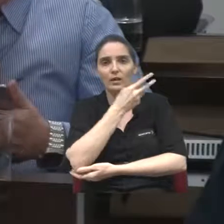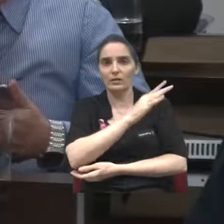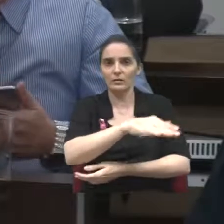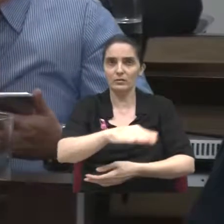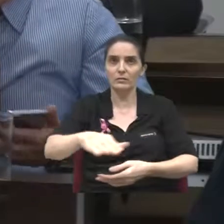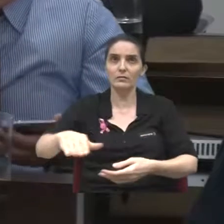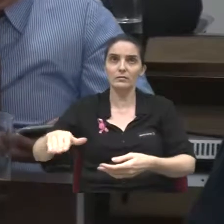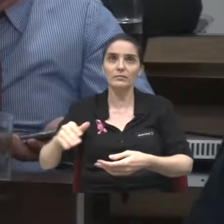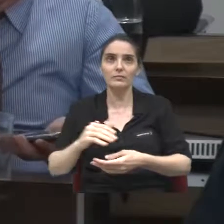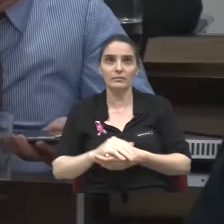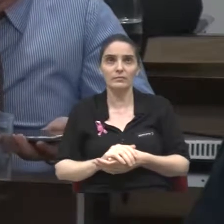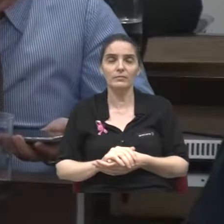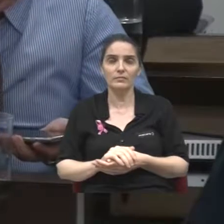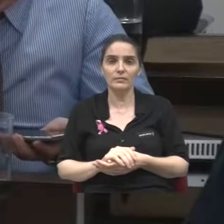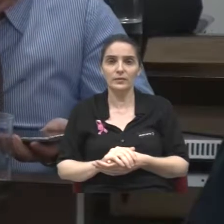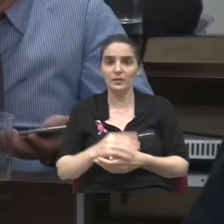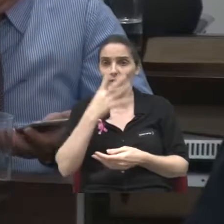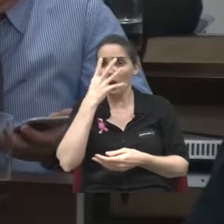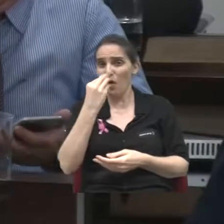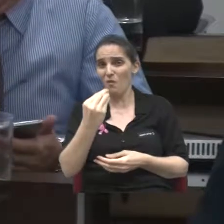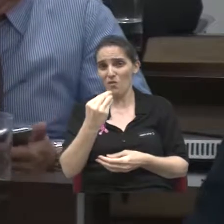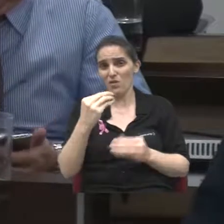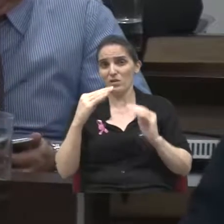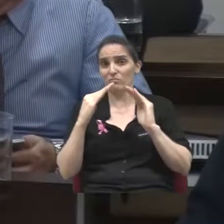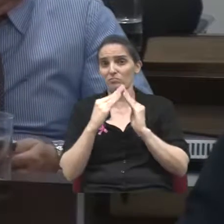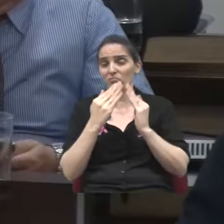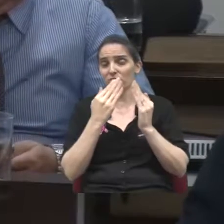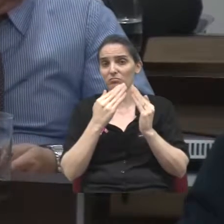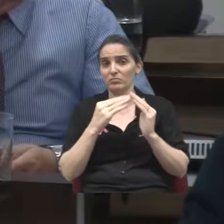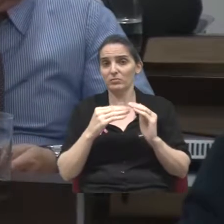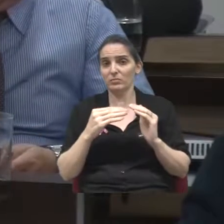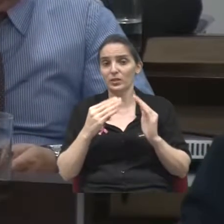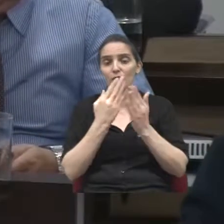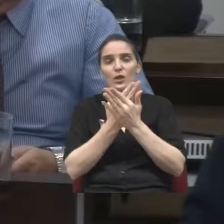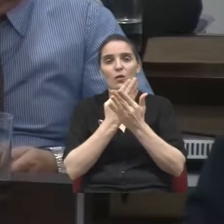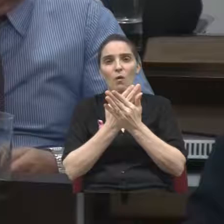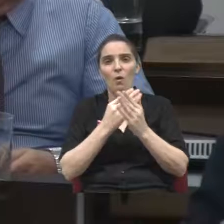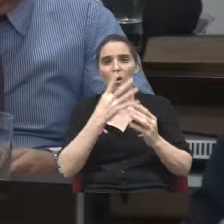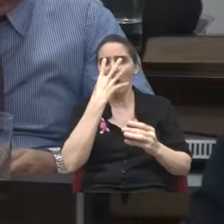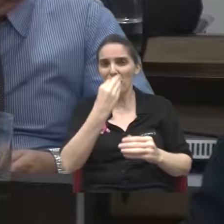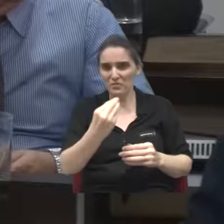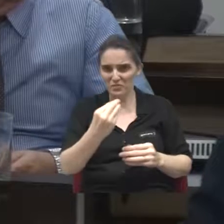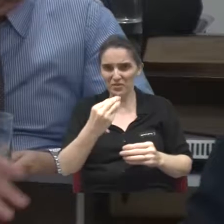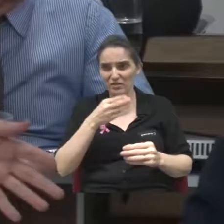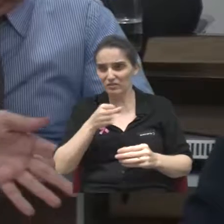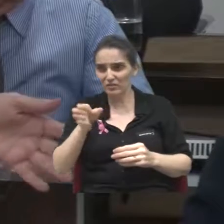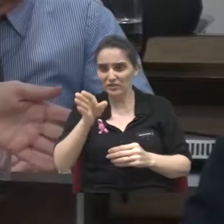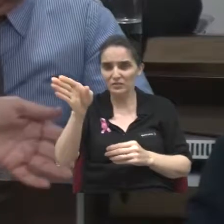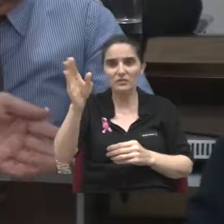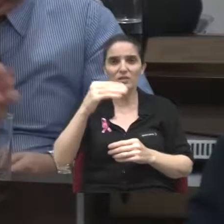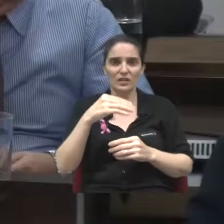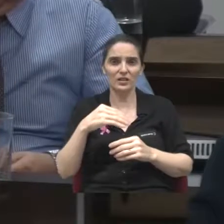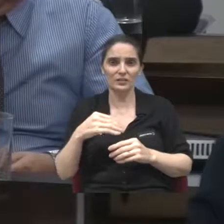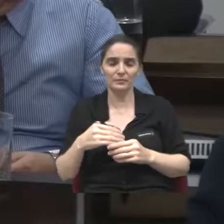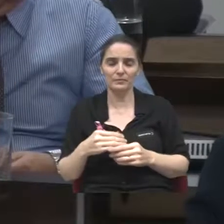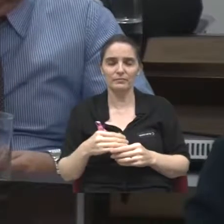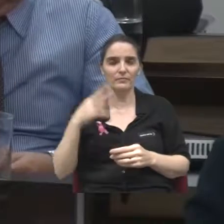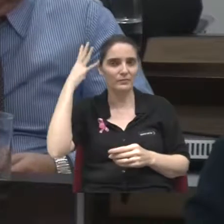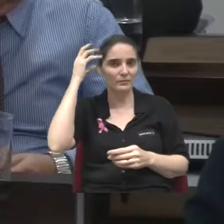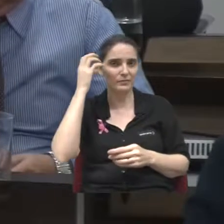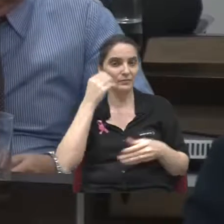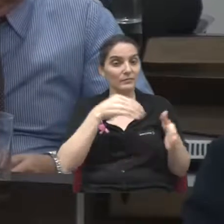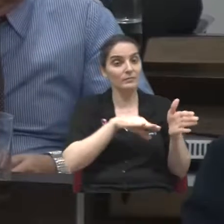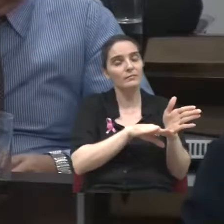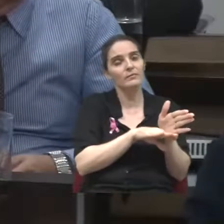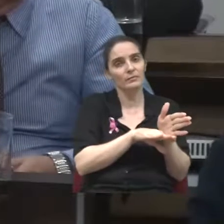nas vans escolares, as crianças pequenas. E quando eu cheguei aqui, acho que os vereadores,